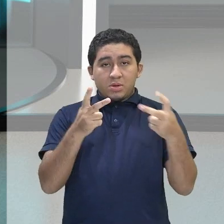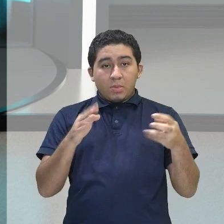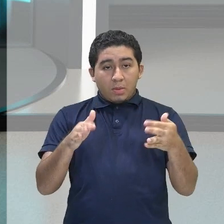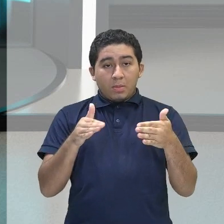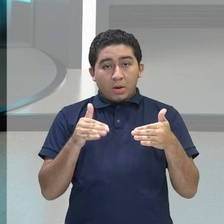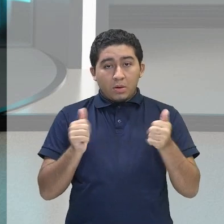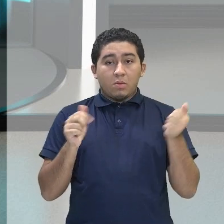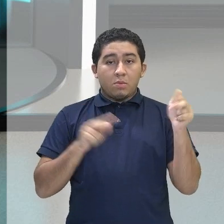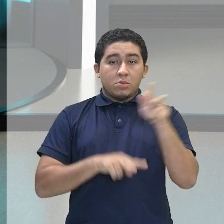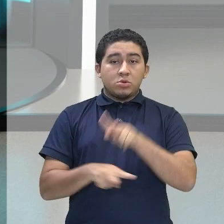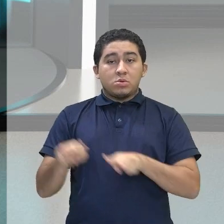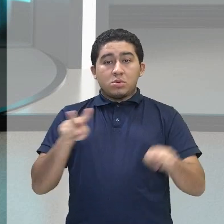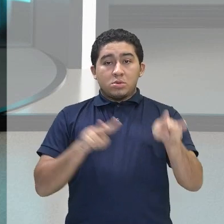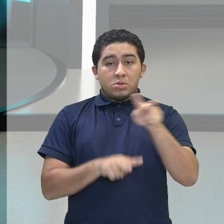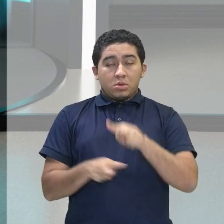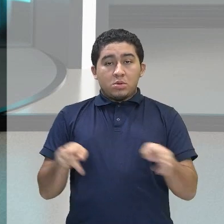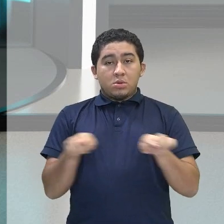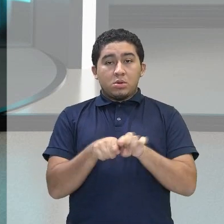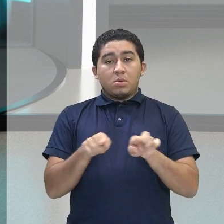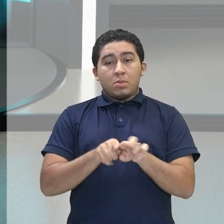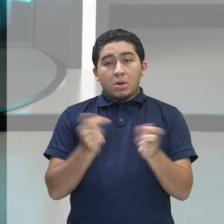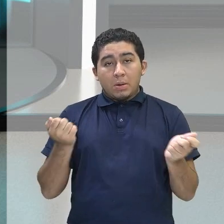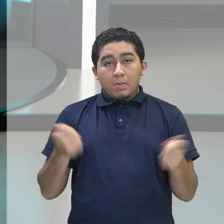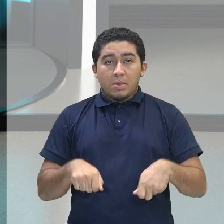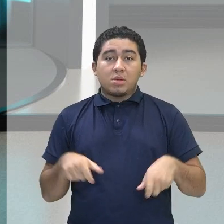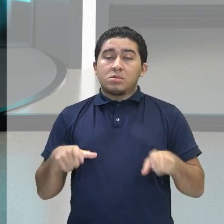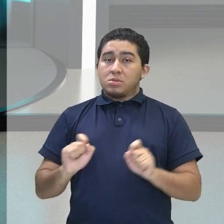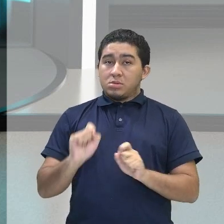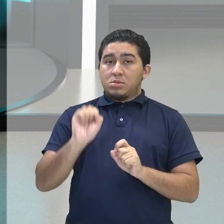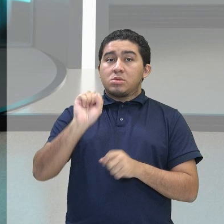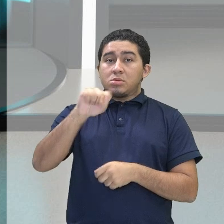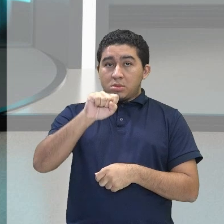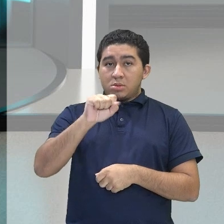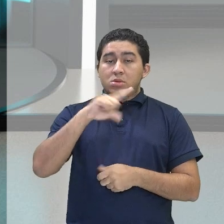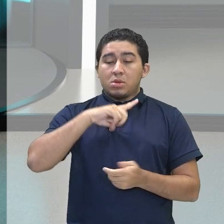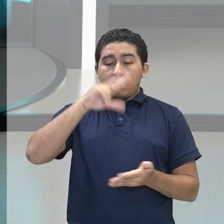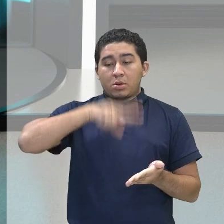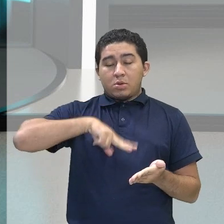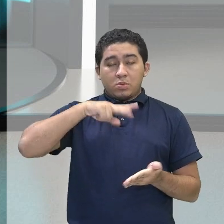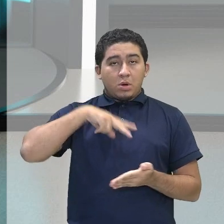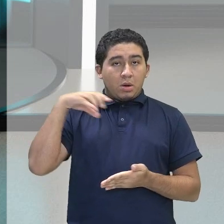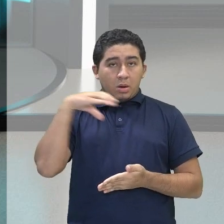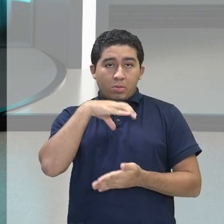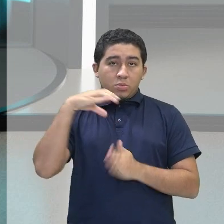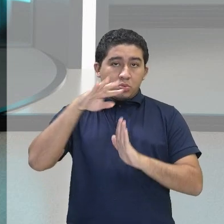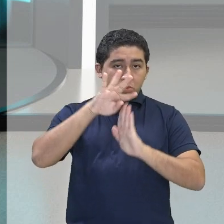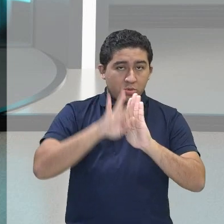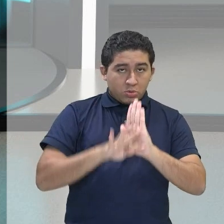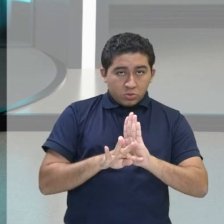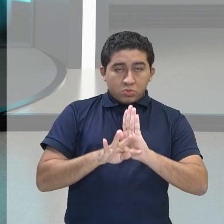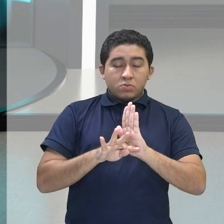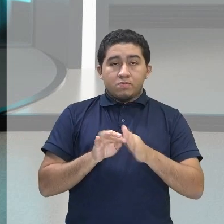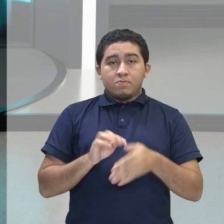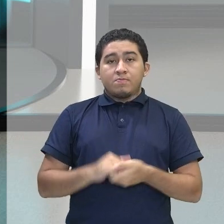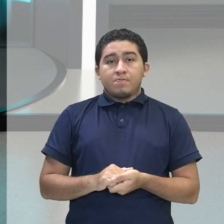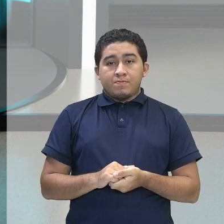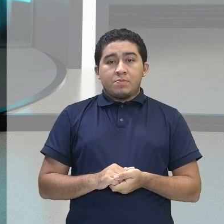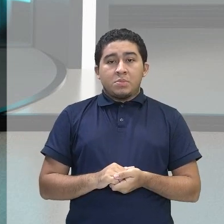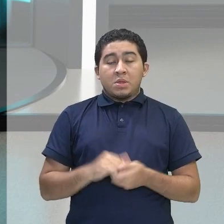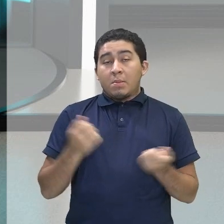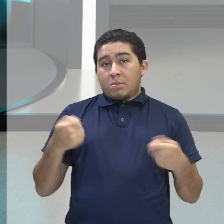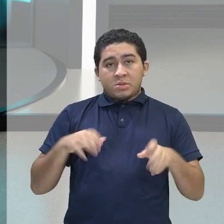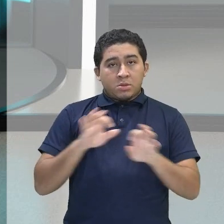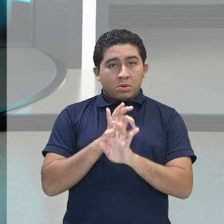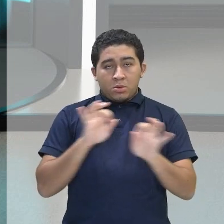olhar, para que você possa ver que é possível você fazer uma leitura de um texto em língua inglesa, sem precisar